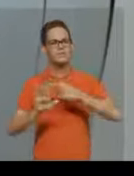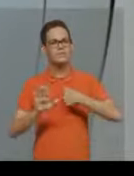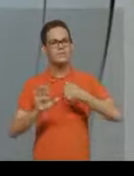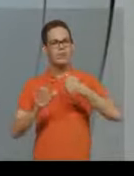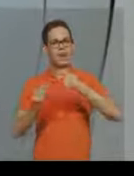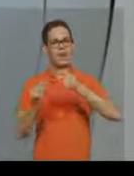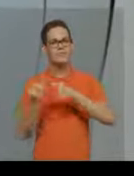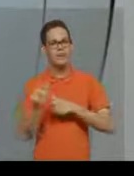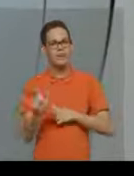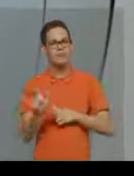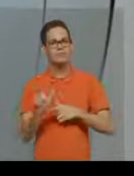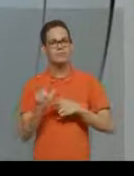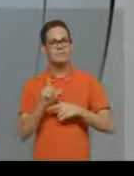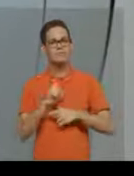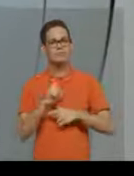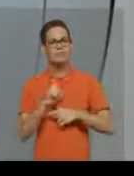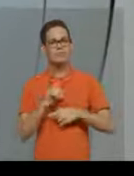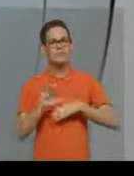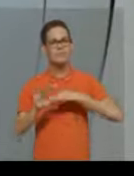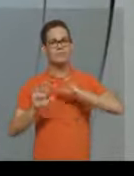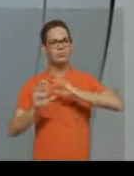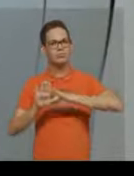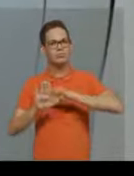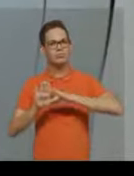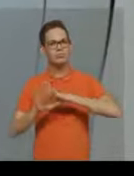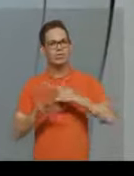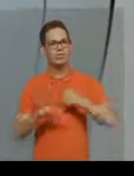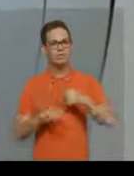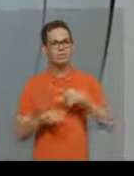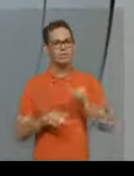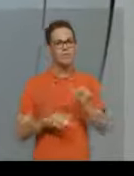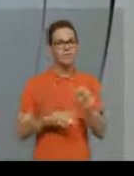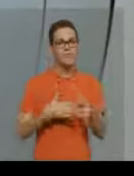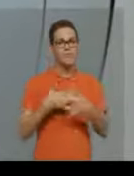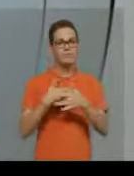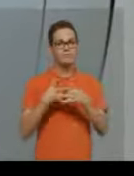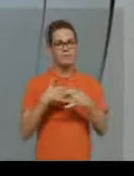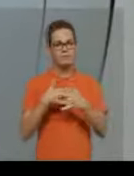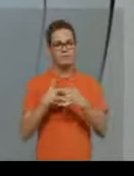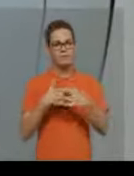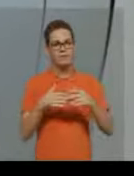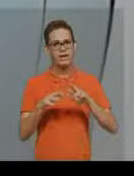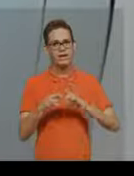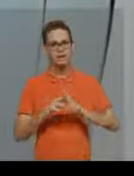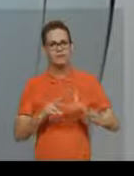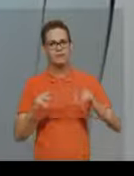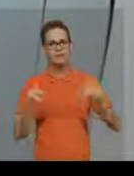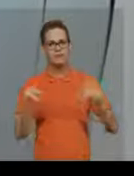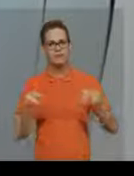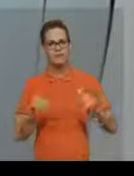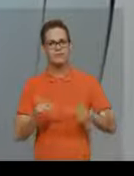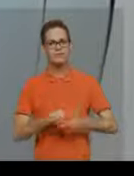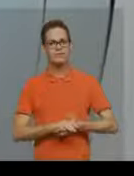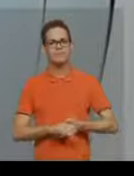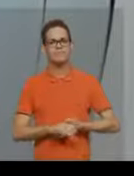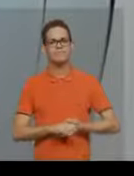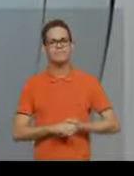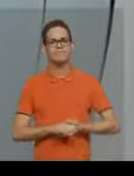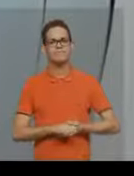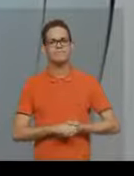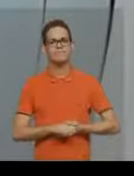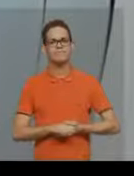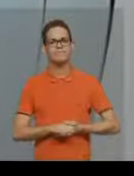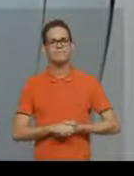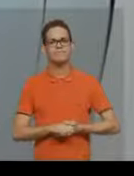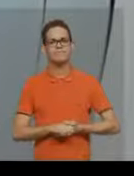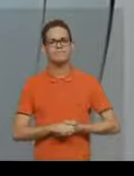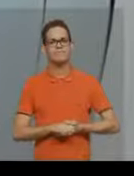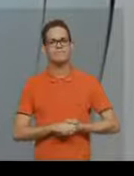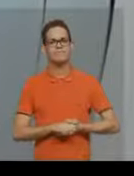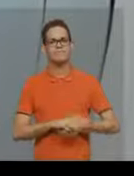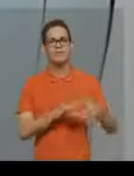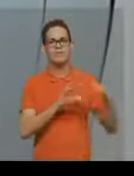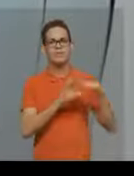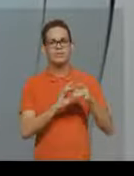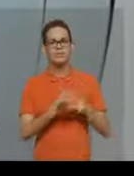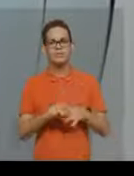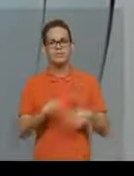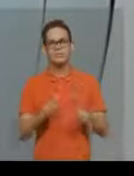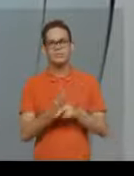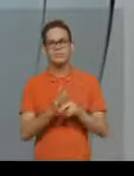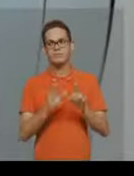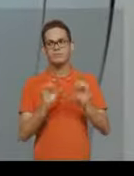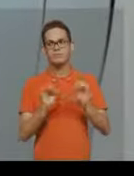usada aquele sinônimo, não pode trocar a palavra porque ela está, né, num contexto